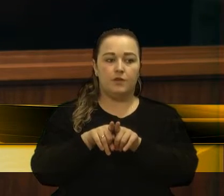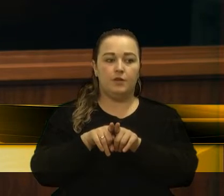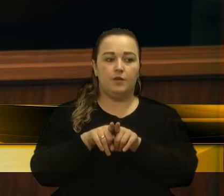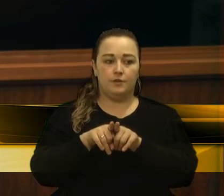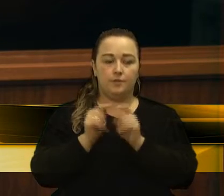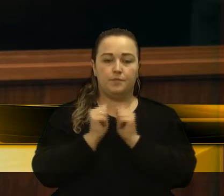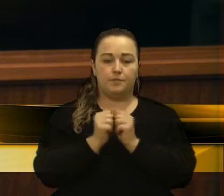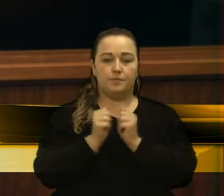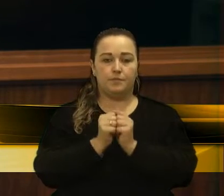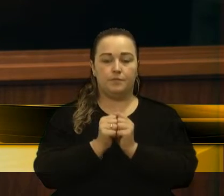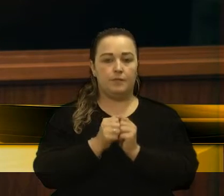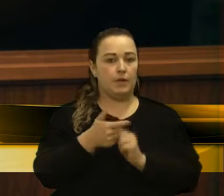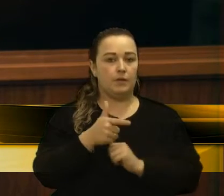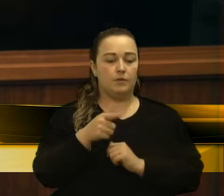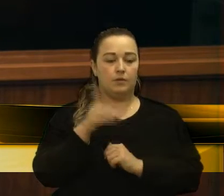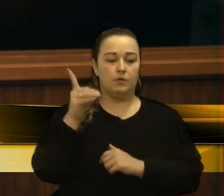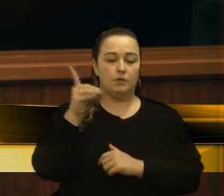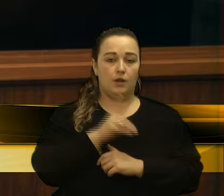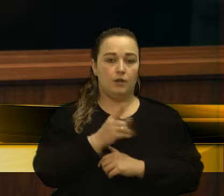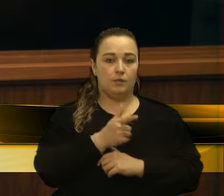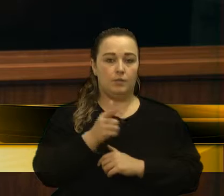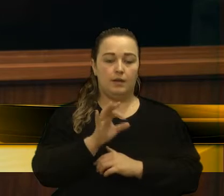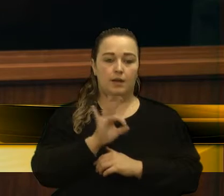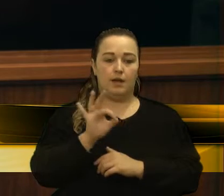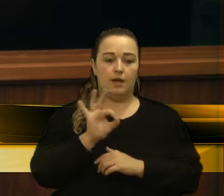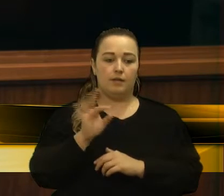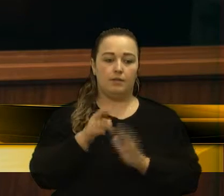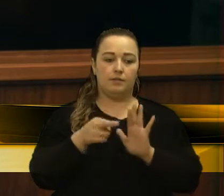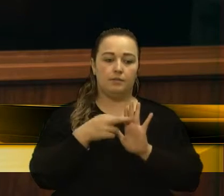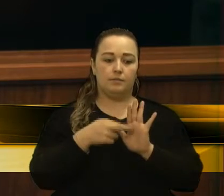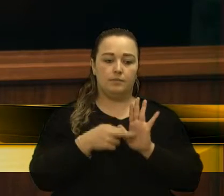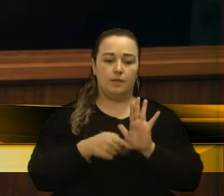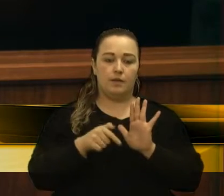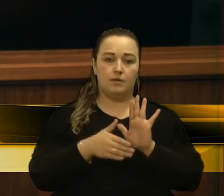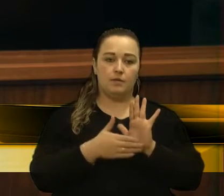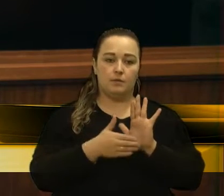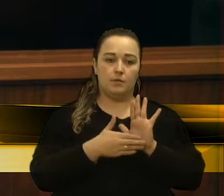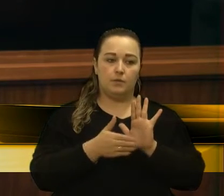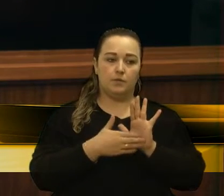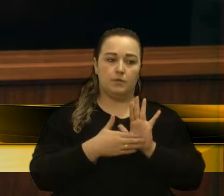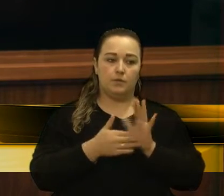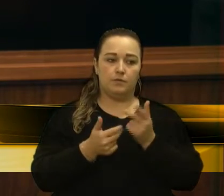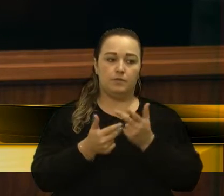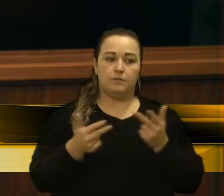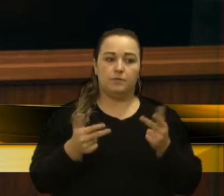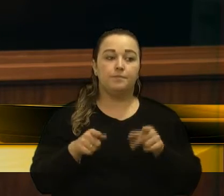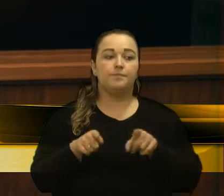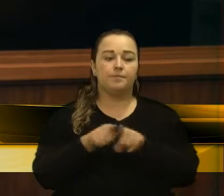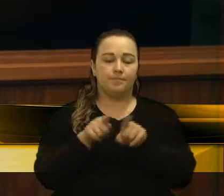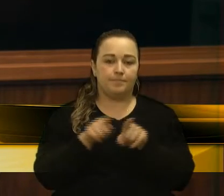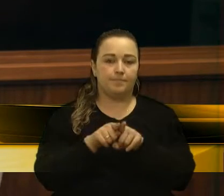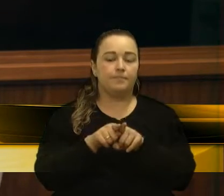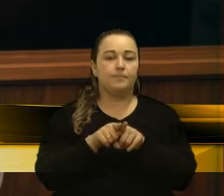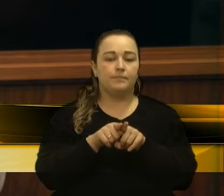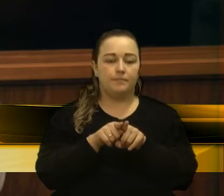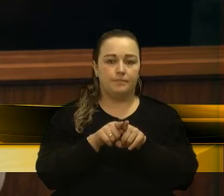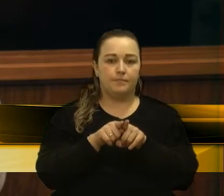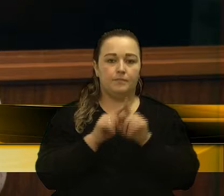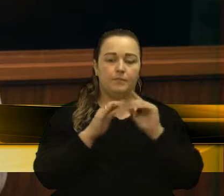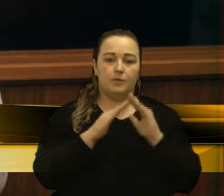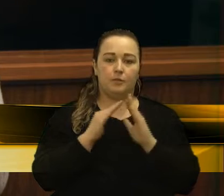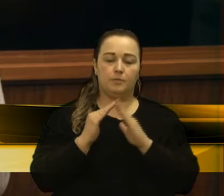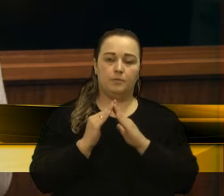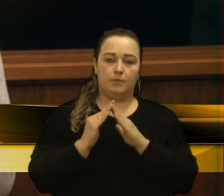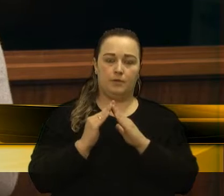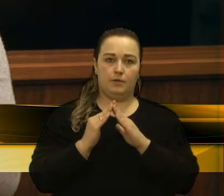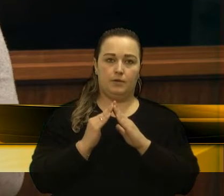têm o direito, não tem nada que regulamente essa propriedade, que não é uma propriedade, é uma concessão de uso para fins de moradia. Então, a gente